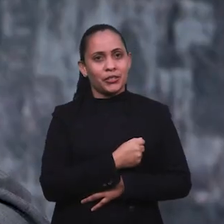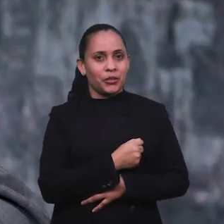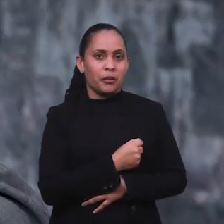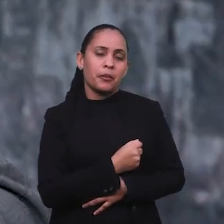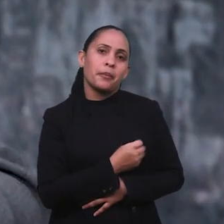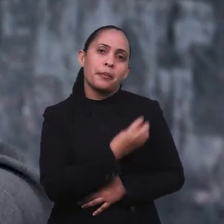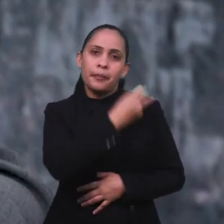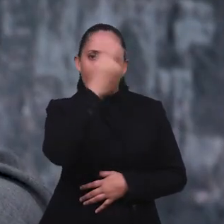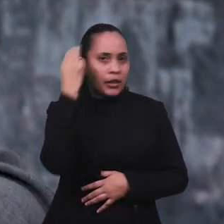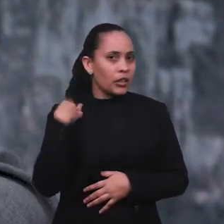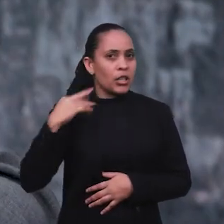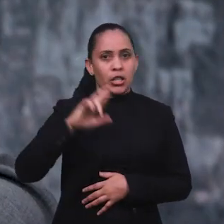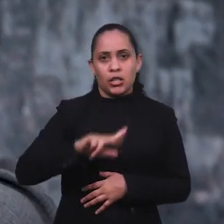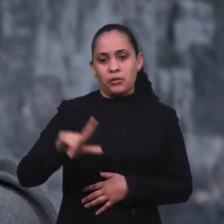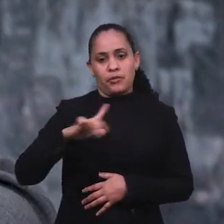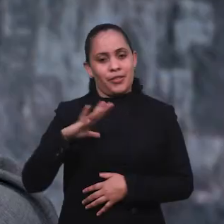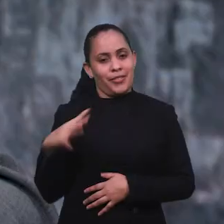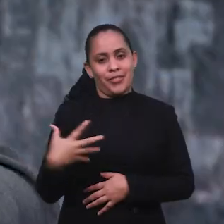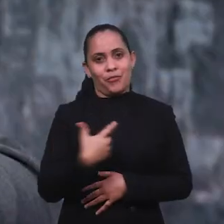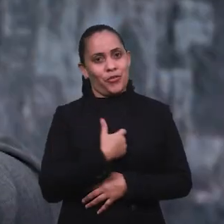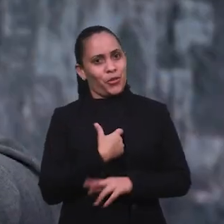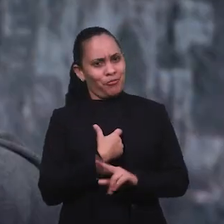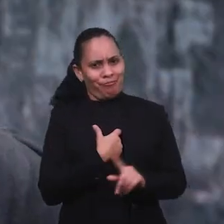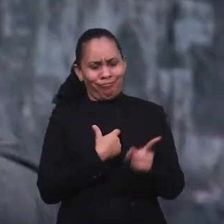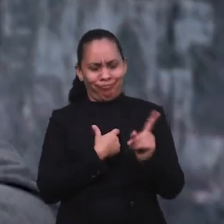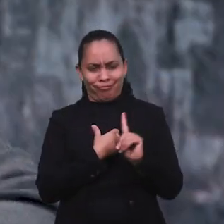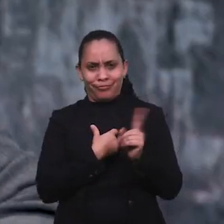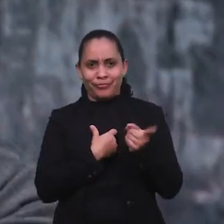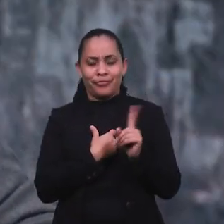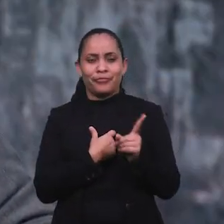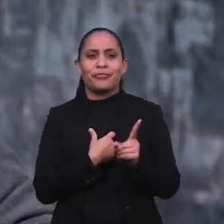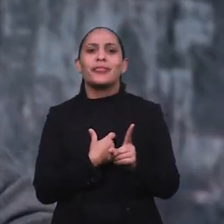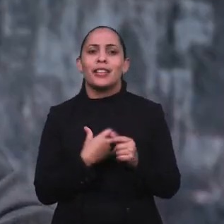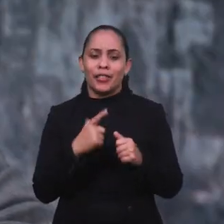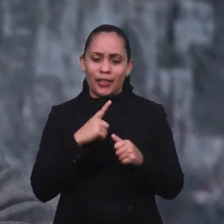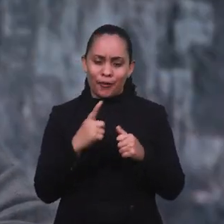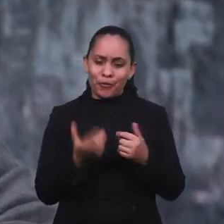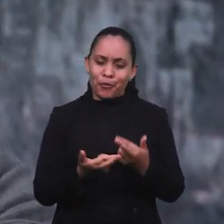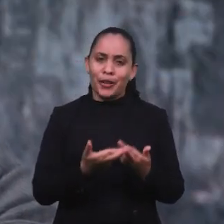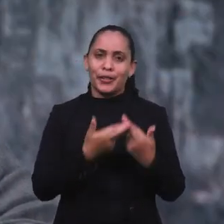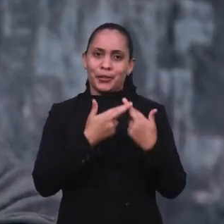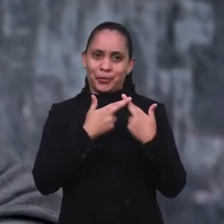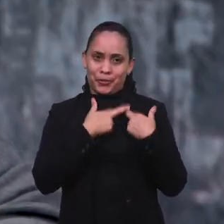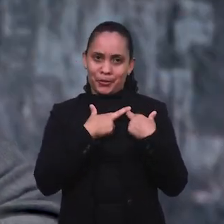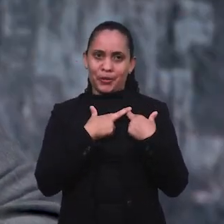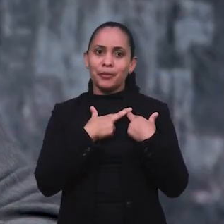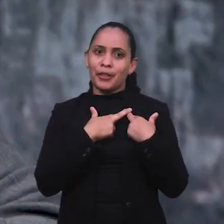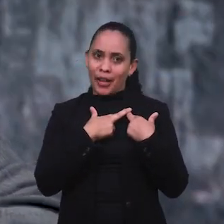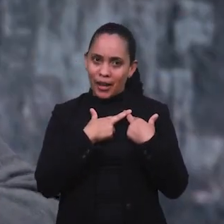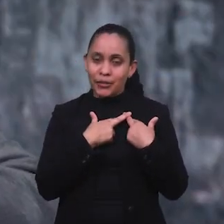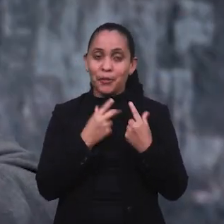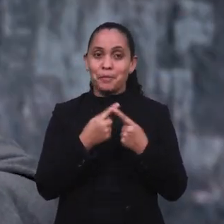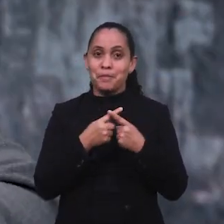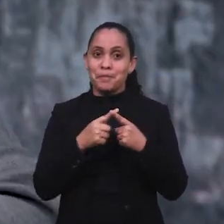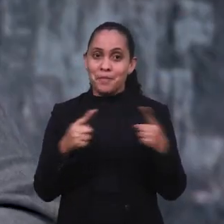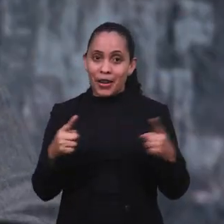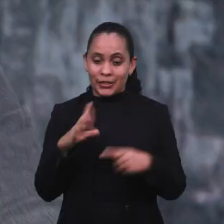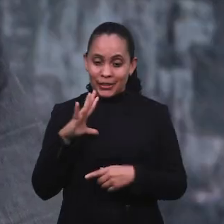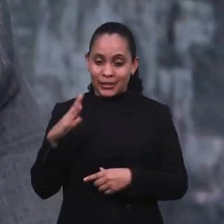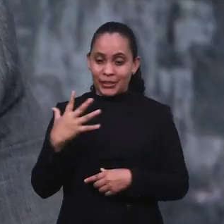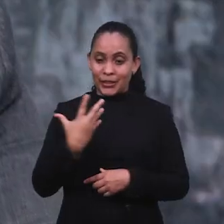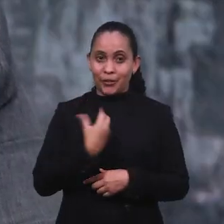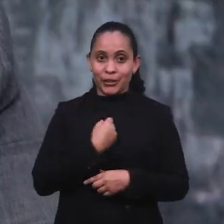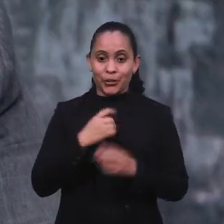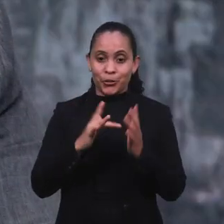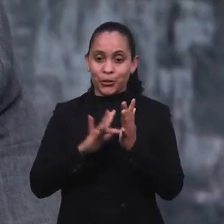é salvadora, ela recebeu a salvação do Senhor. Agora, uma coisa muito assim